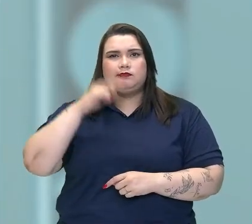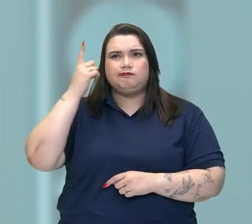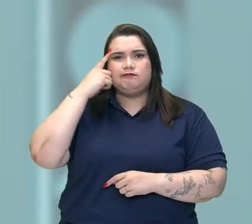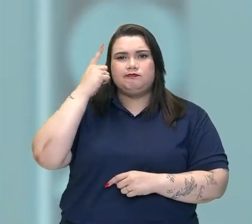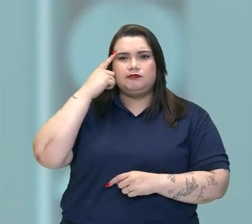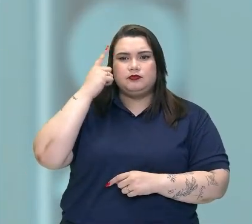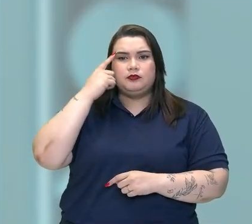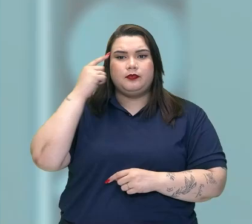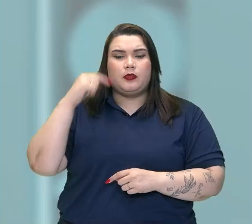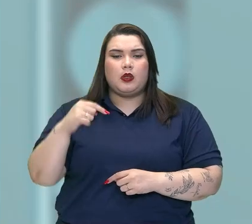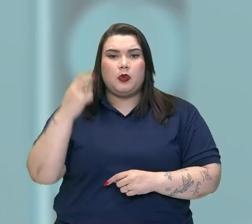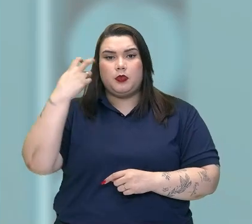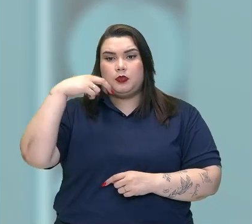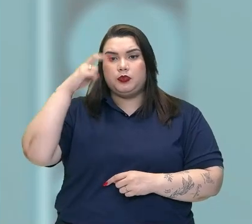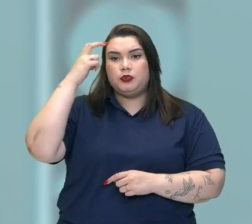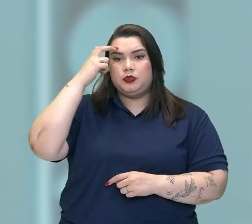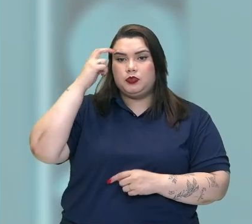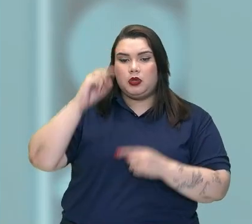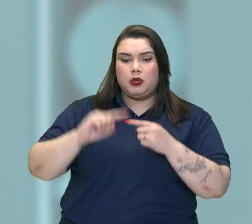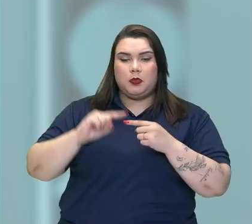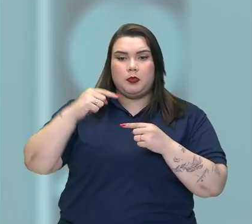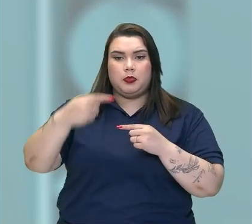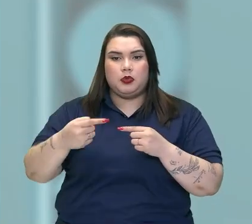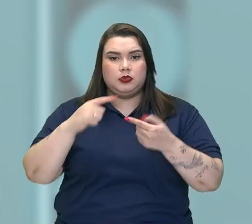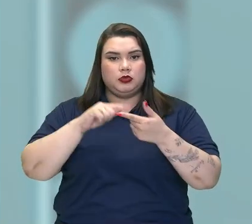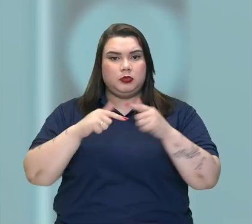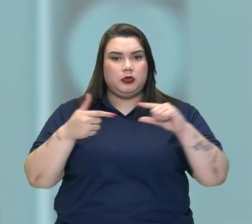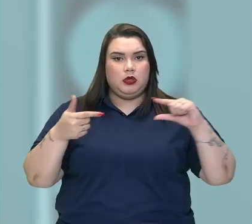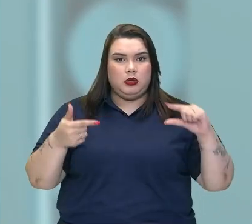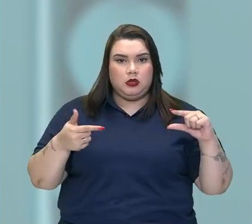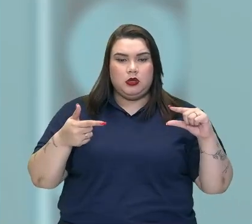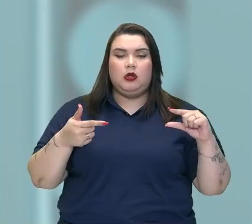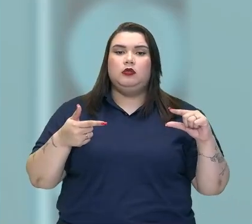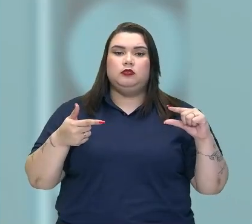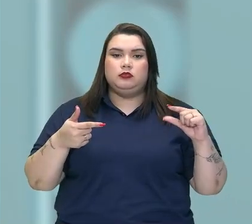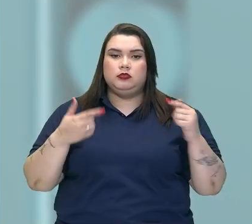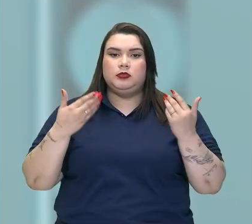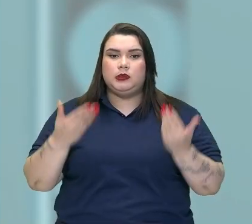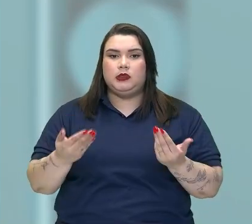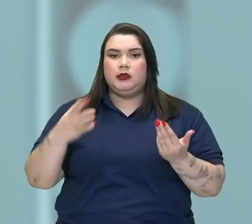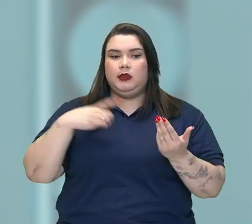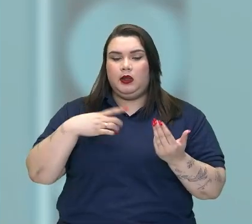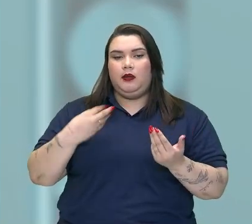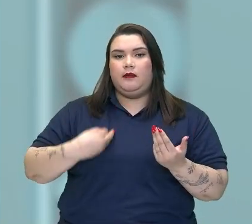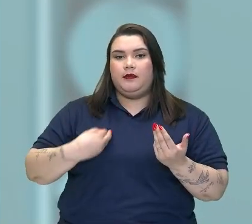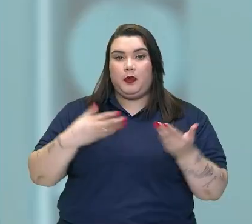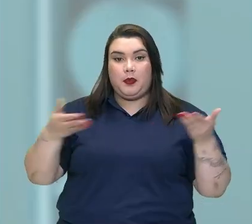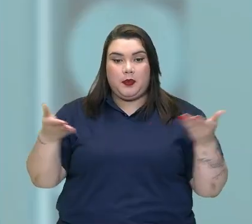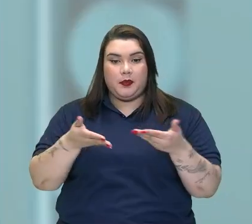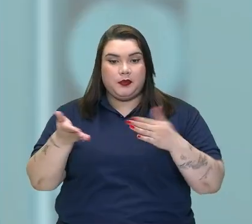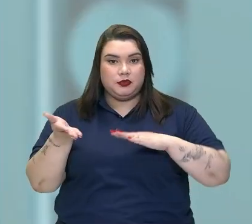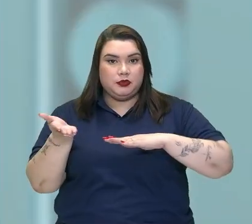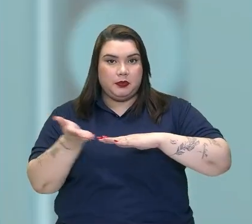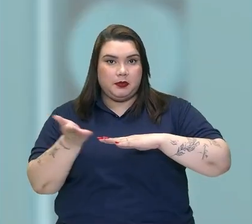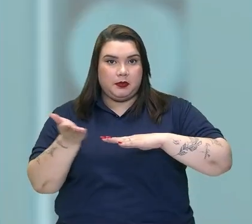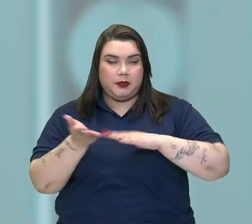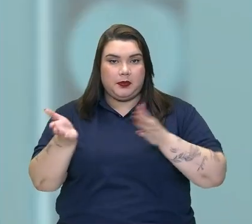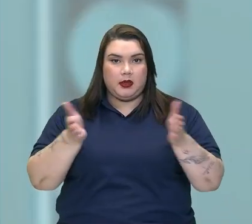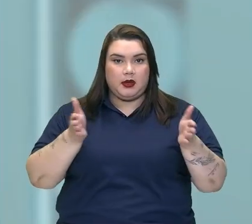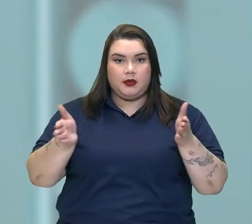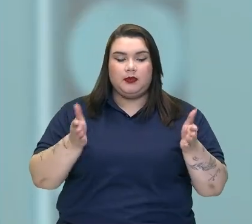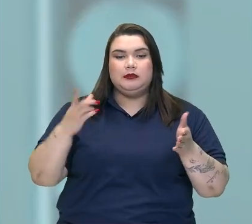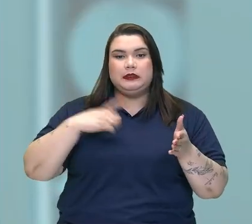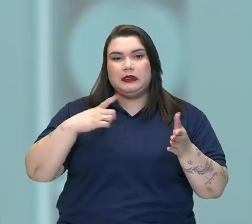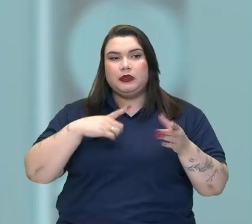cultura pós-moderna, ainda hoje na contemporaneidade, né, a gente vive esse conflito existencial, essa dúvida, essa